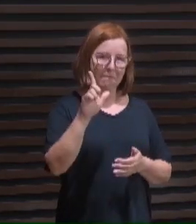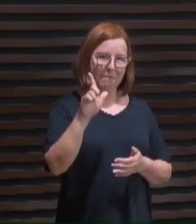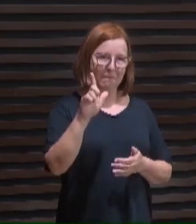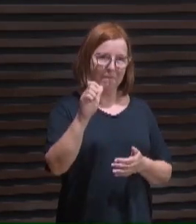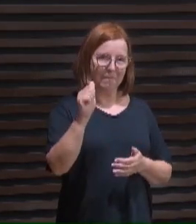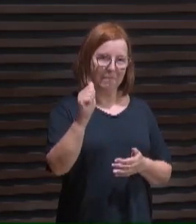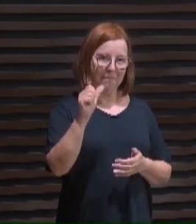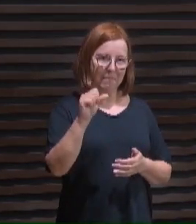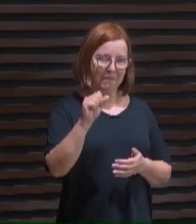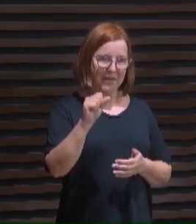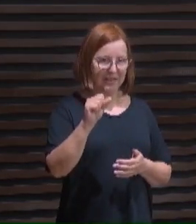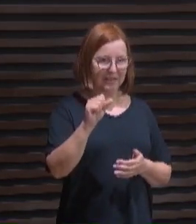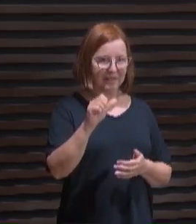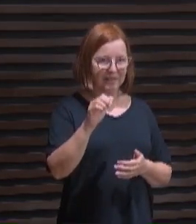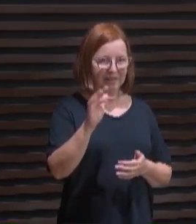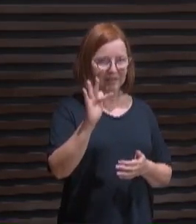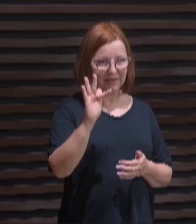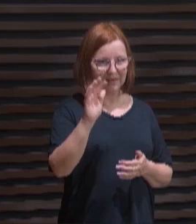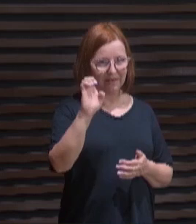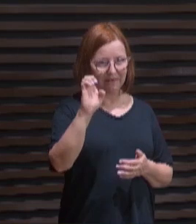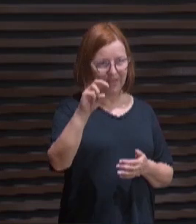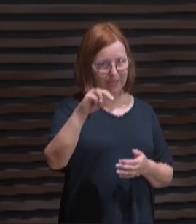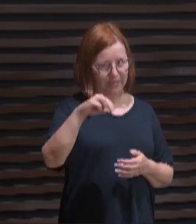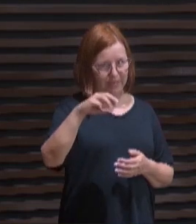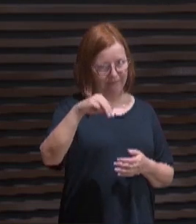O mundo é assim, mas um cristão precisa